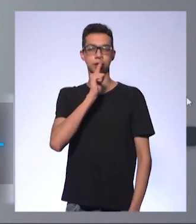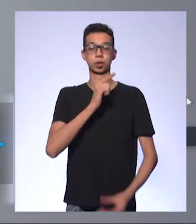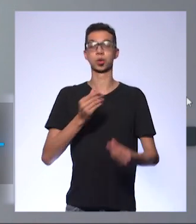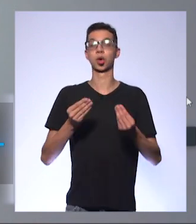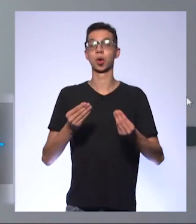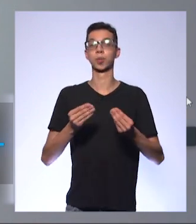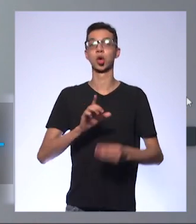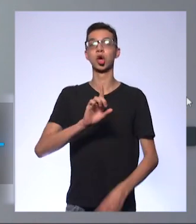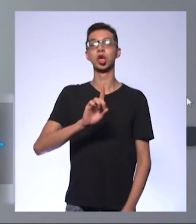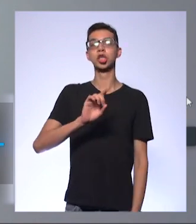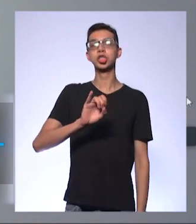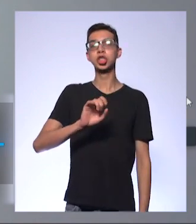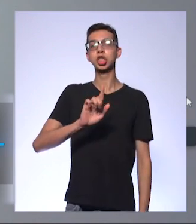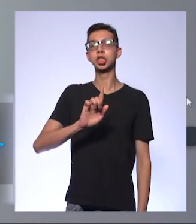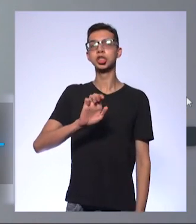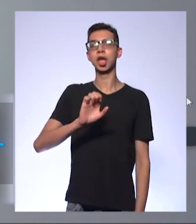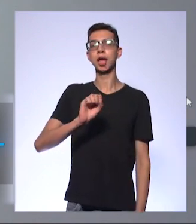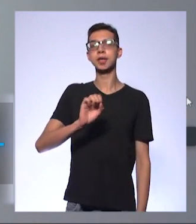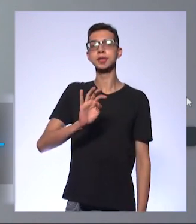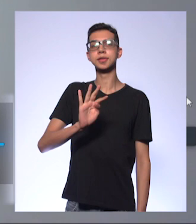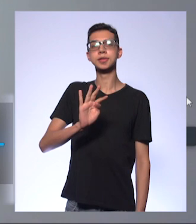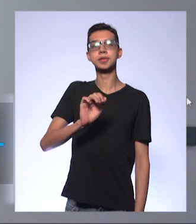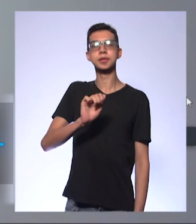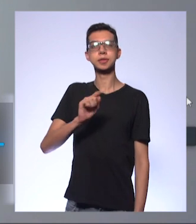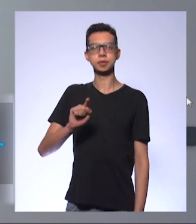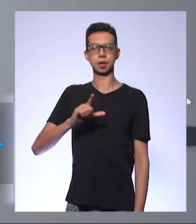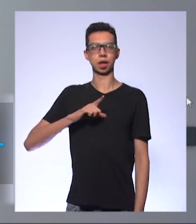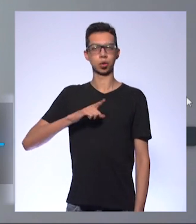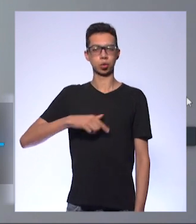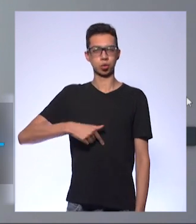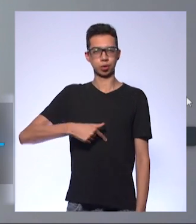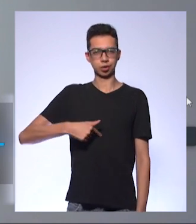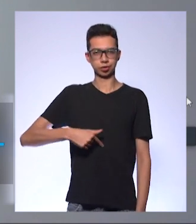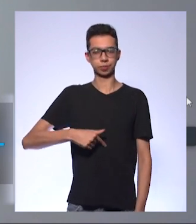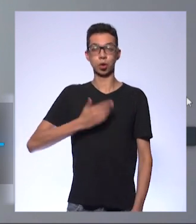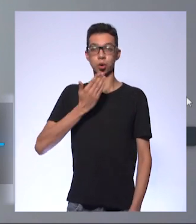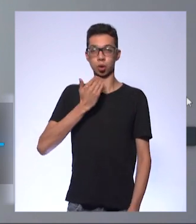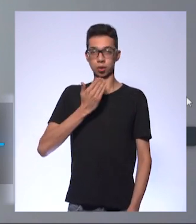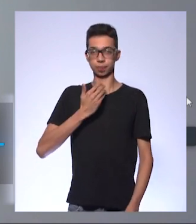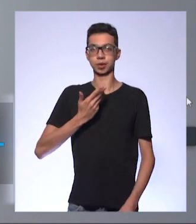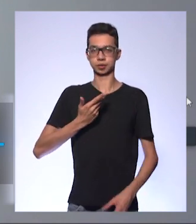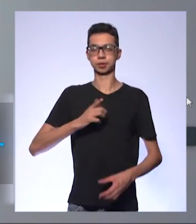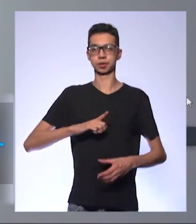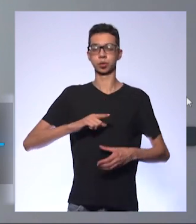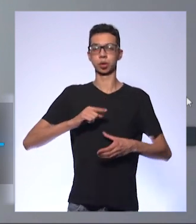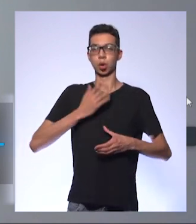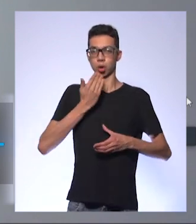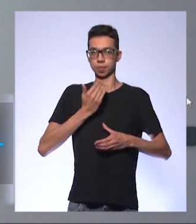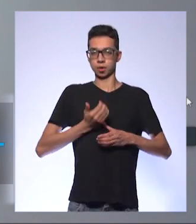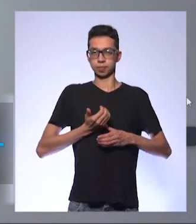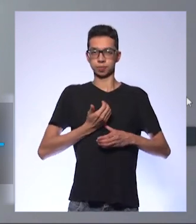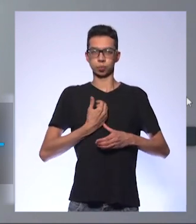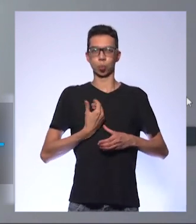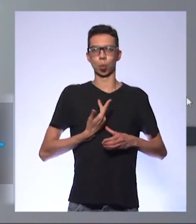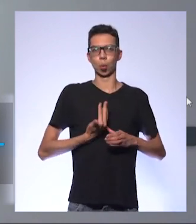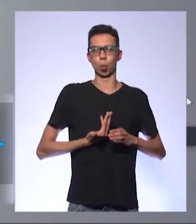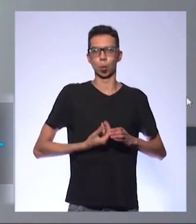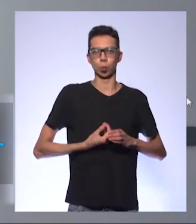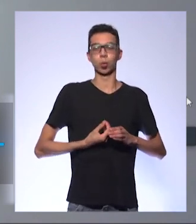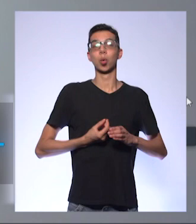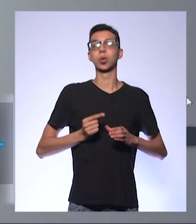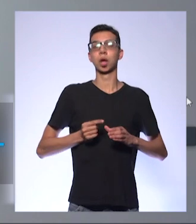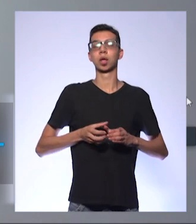processo digestivo, né, tanto a Michele. Aí a Ana Maria colocou que o intestino